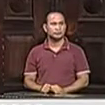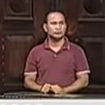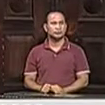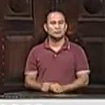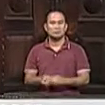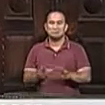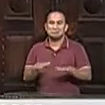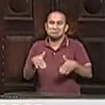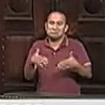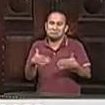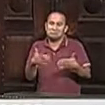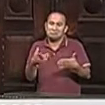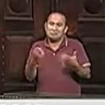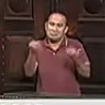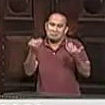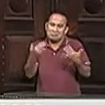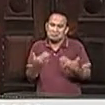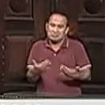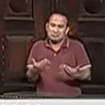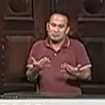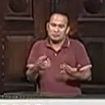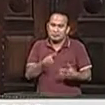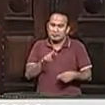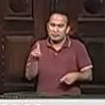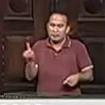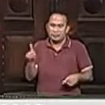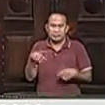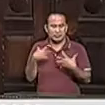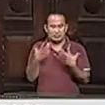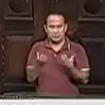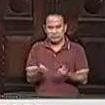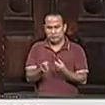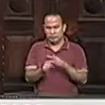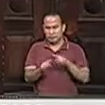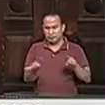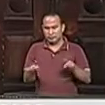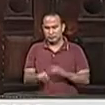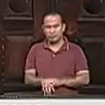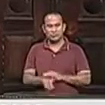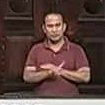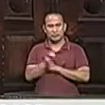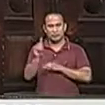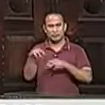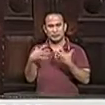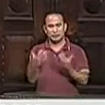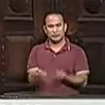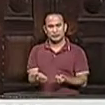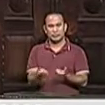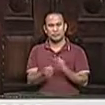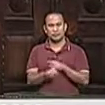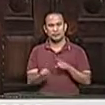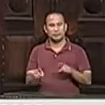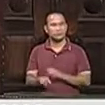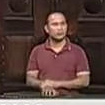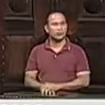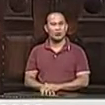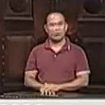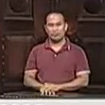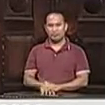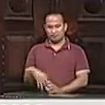Seja qual for a explicação, não é razoável, não é aceitável, não é